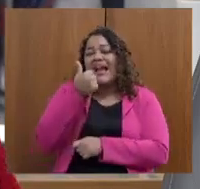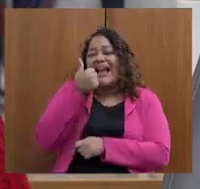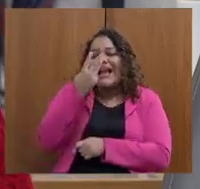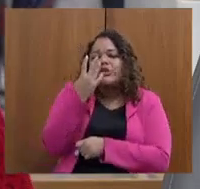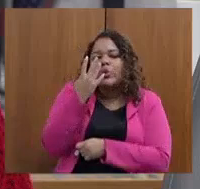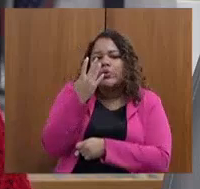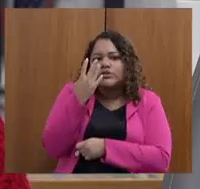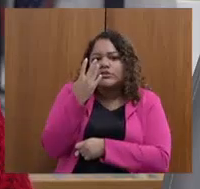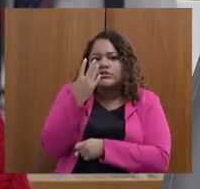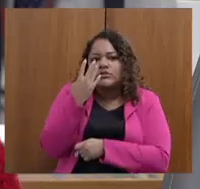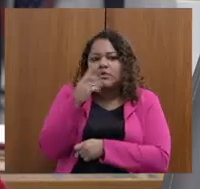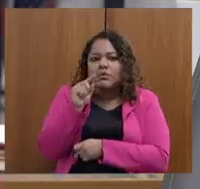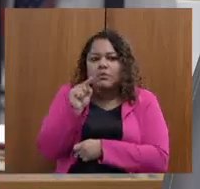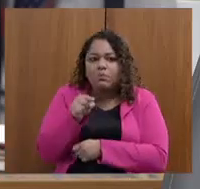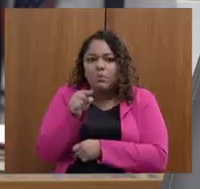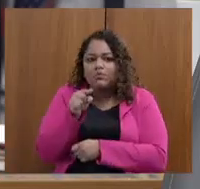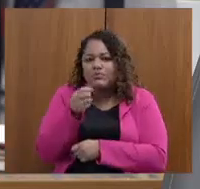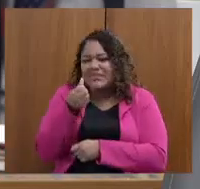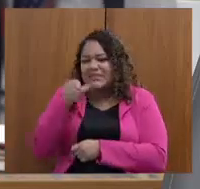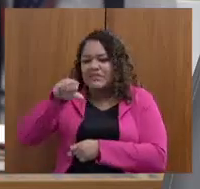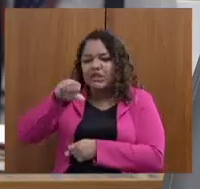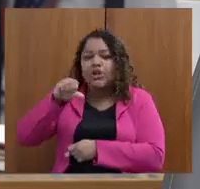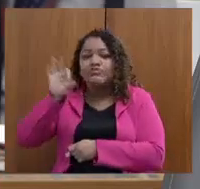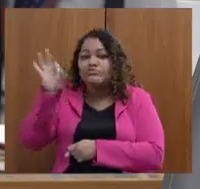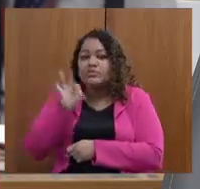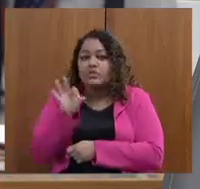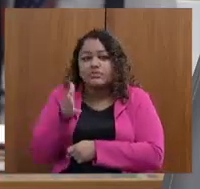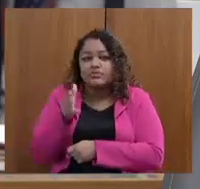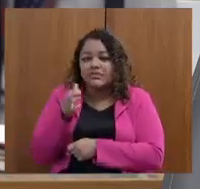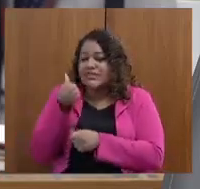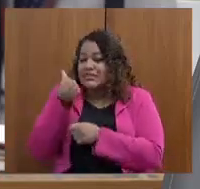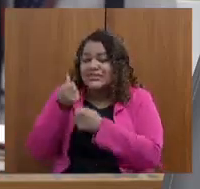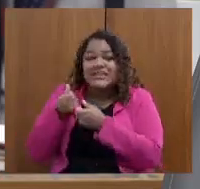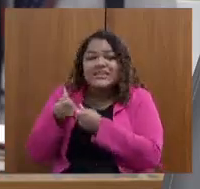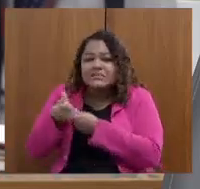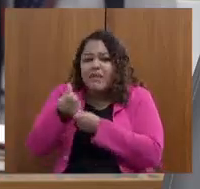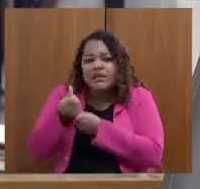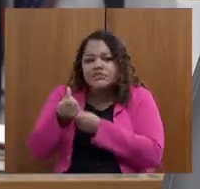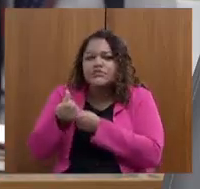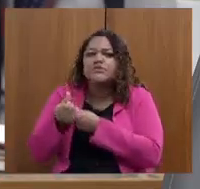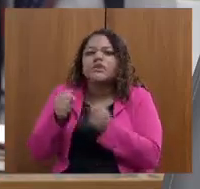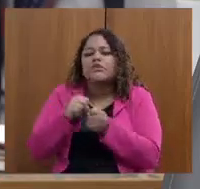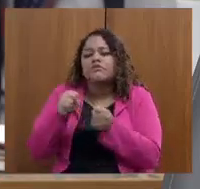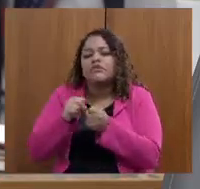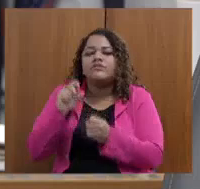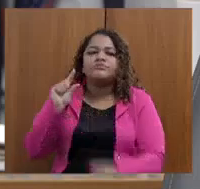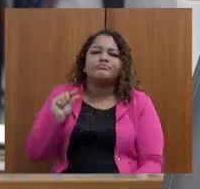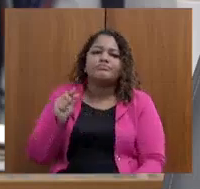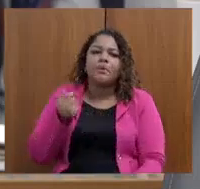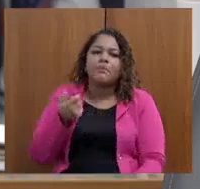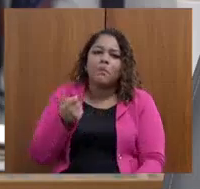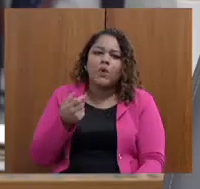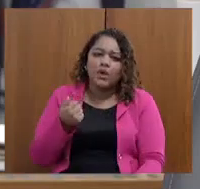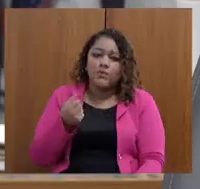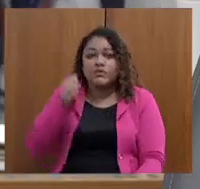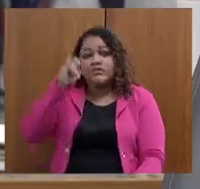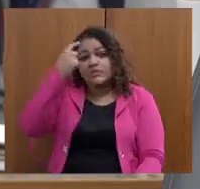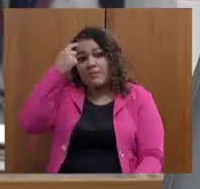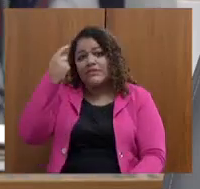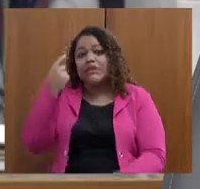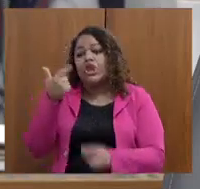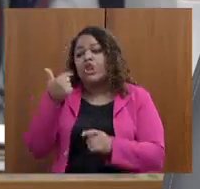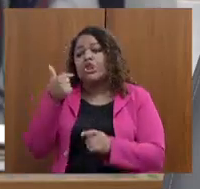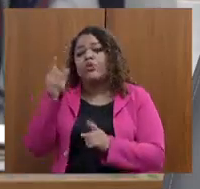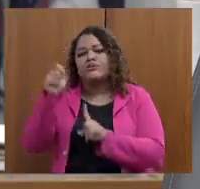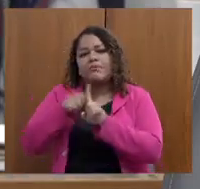orçamento da família executado Então são seis meses como execução baixa se você considerar o ano isso pode trazer um